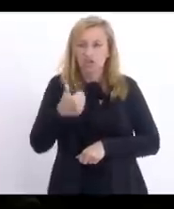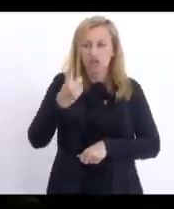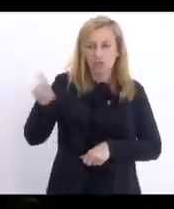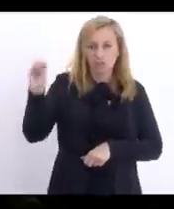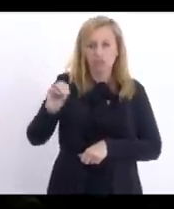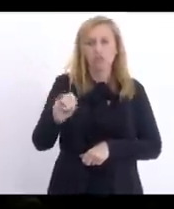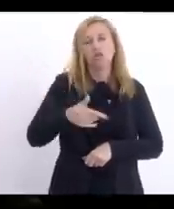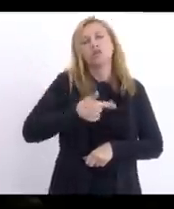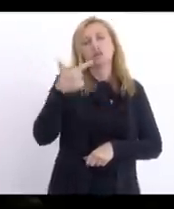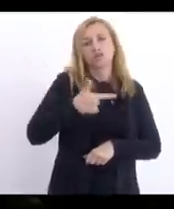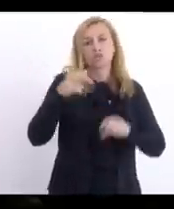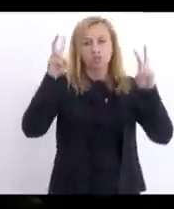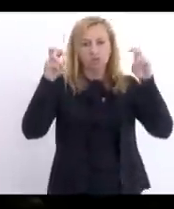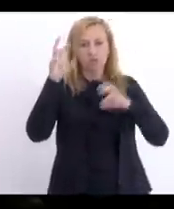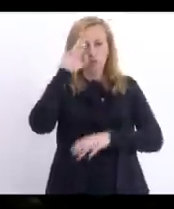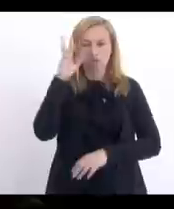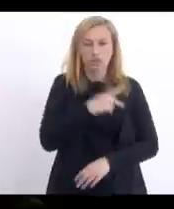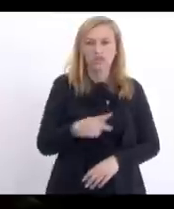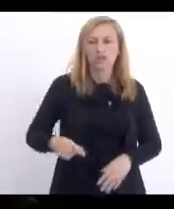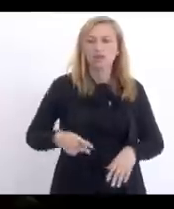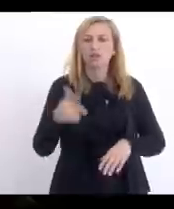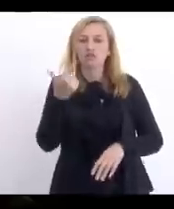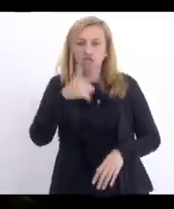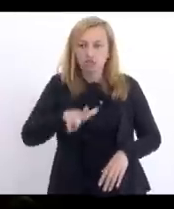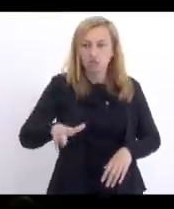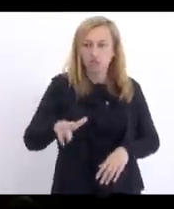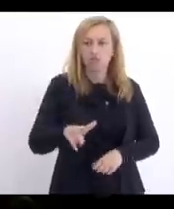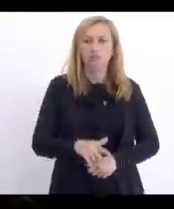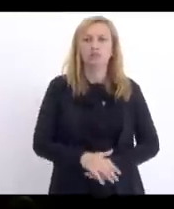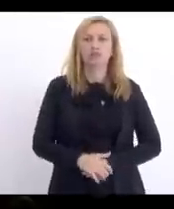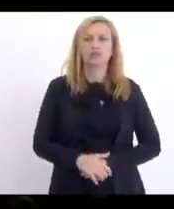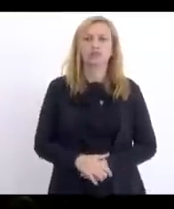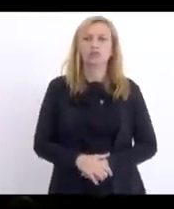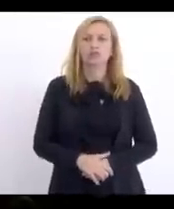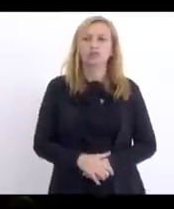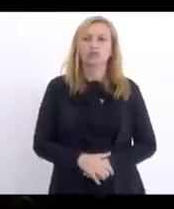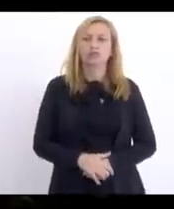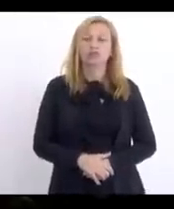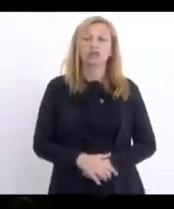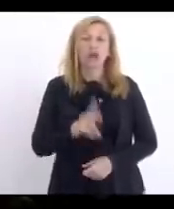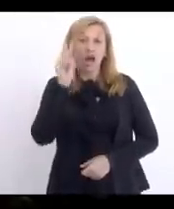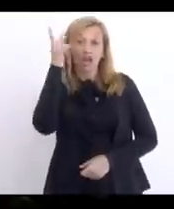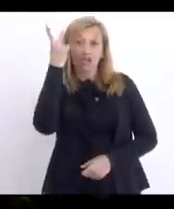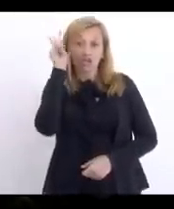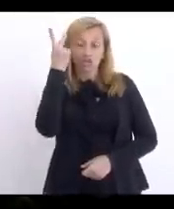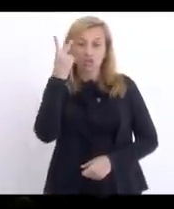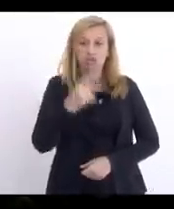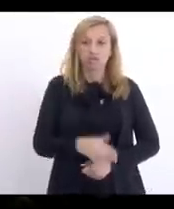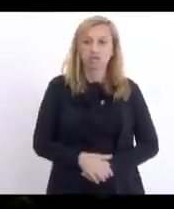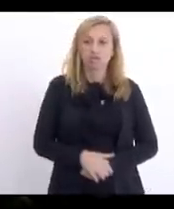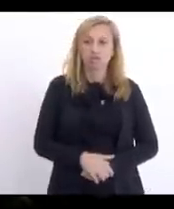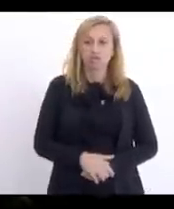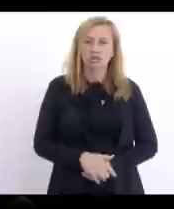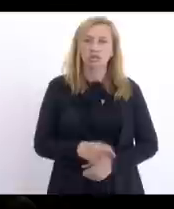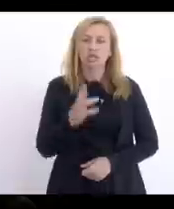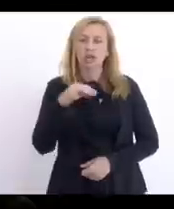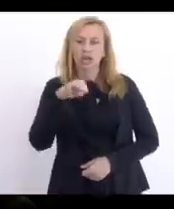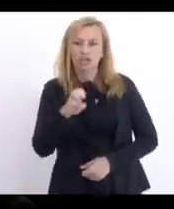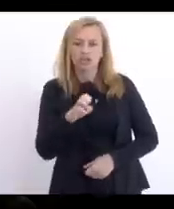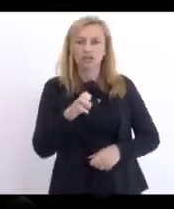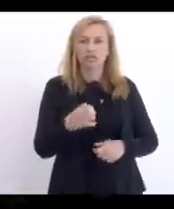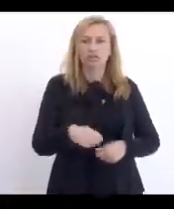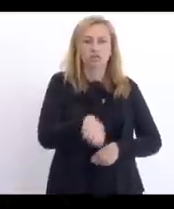presidente, é que, mais uma vez, a história de regime de